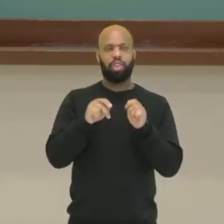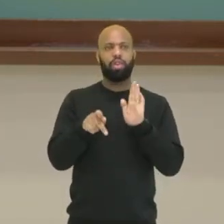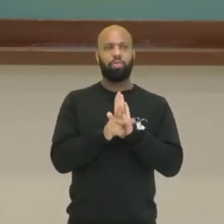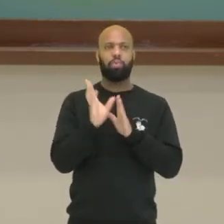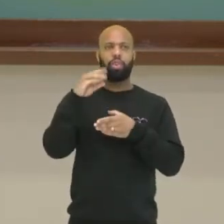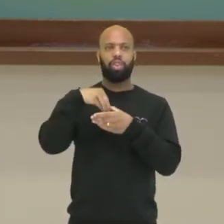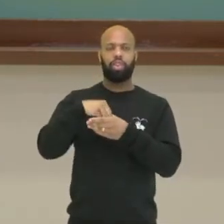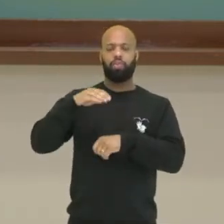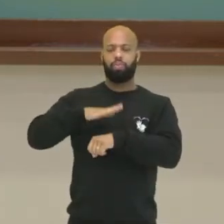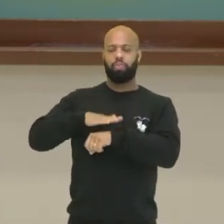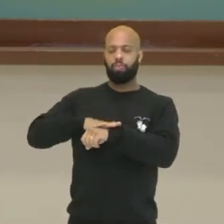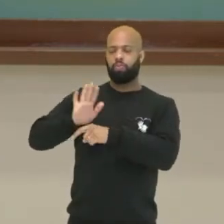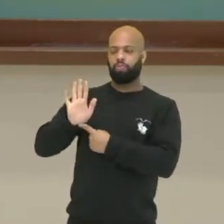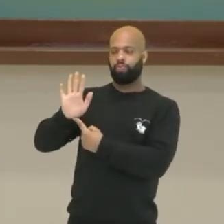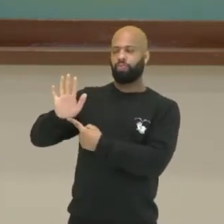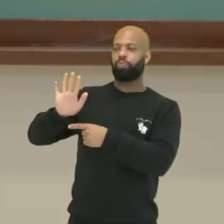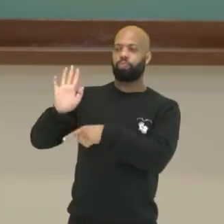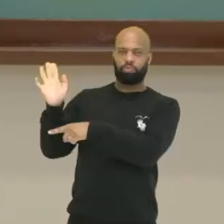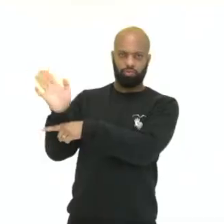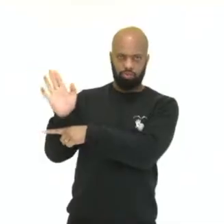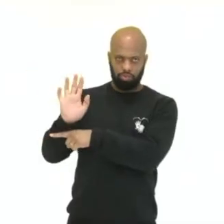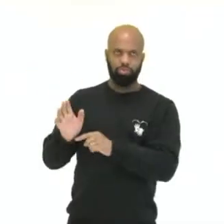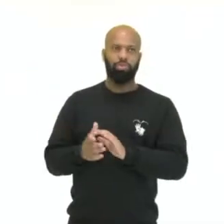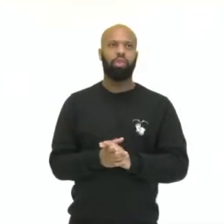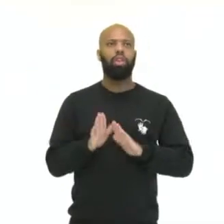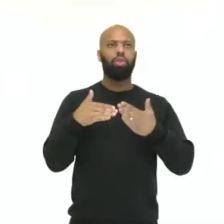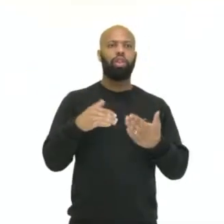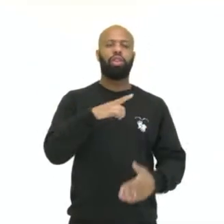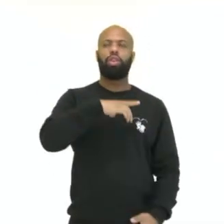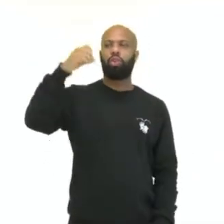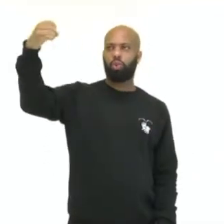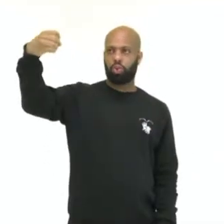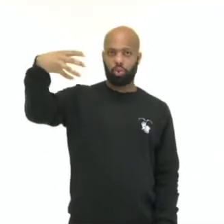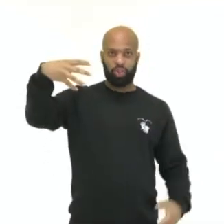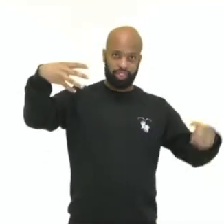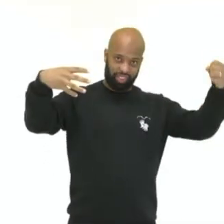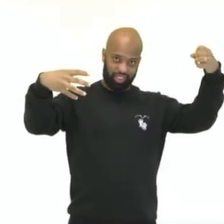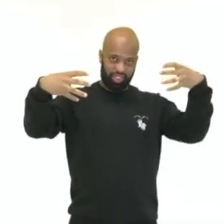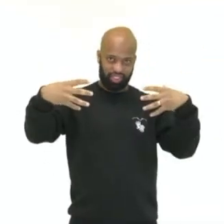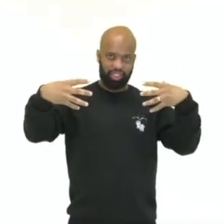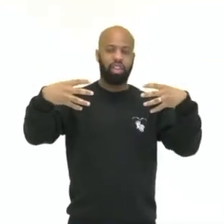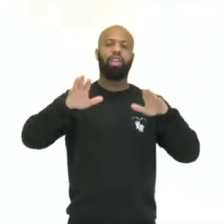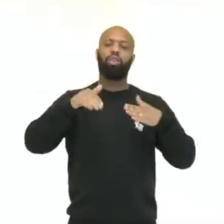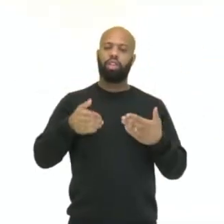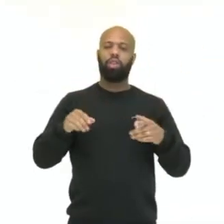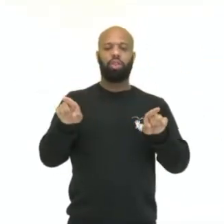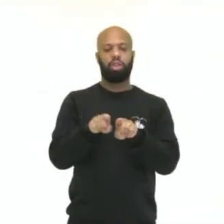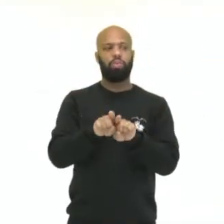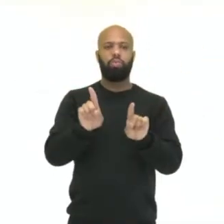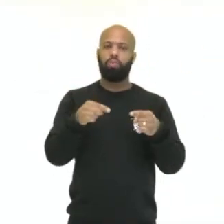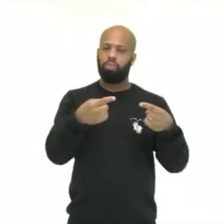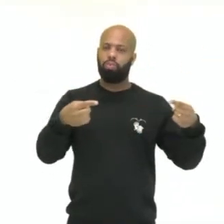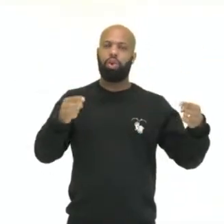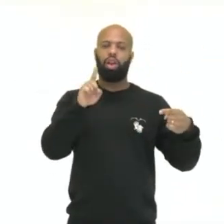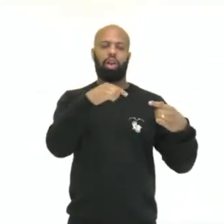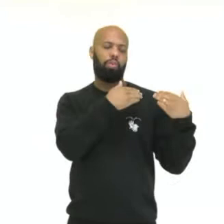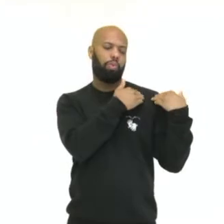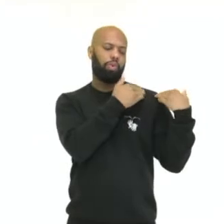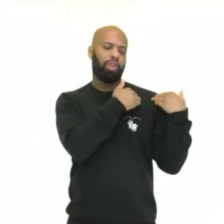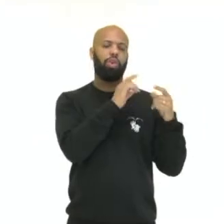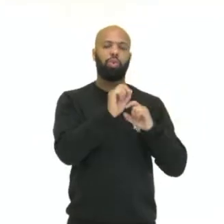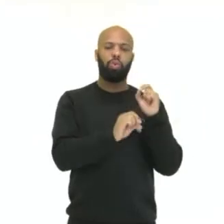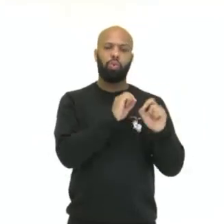cena. Assim como as luzes, os sons também são responsáveis por manipular